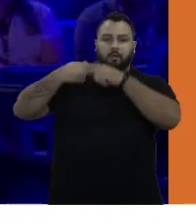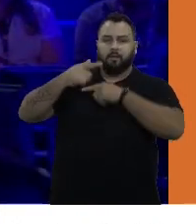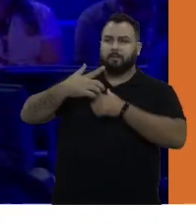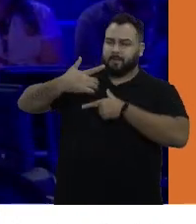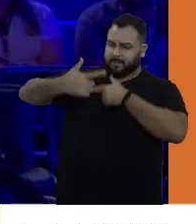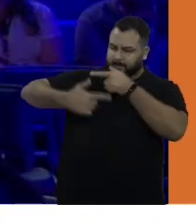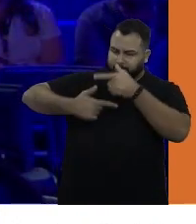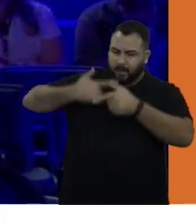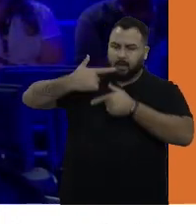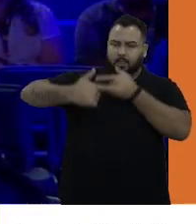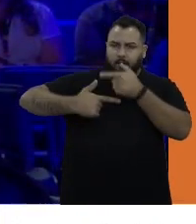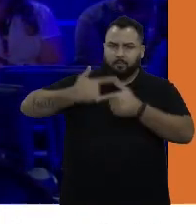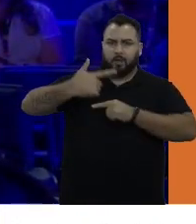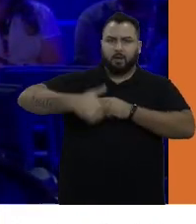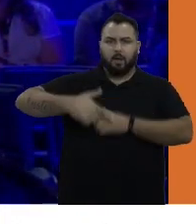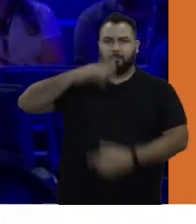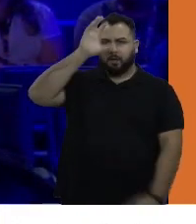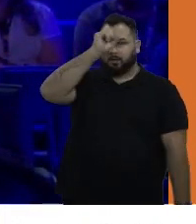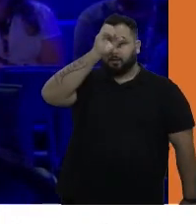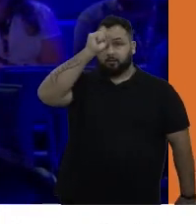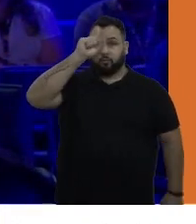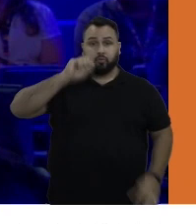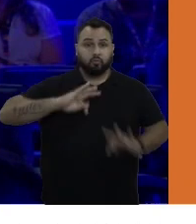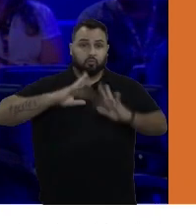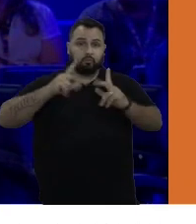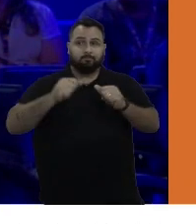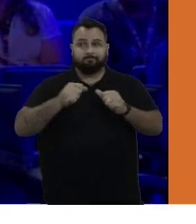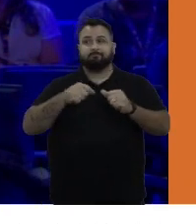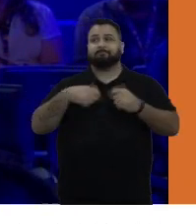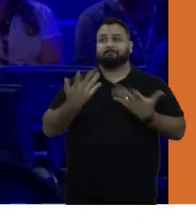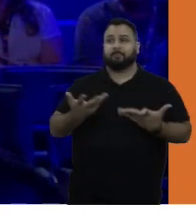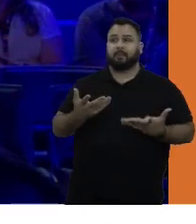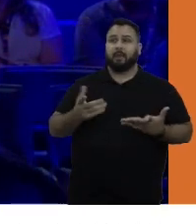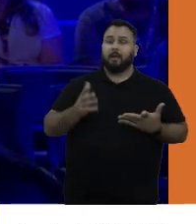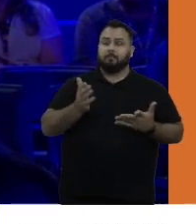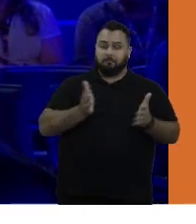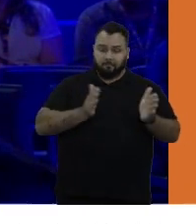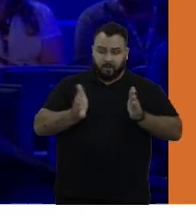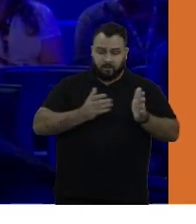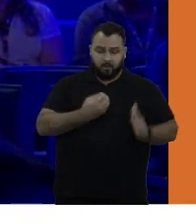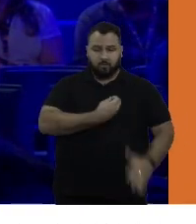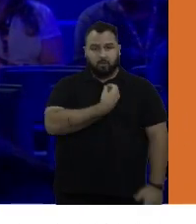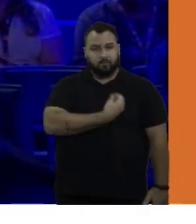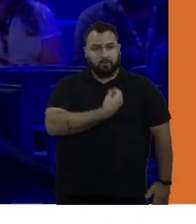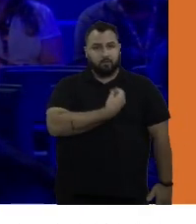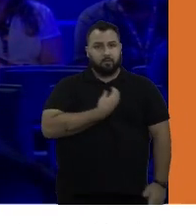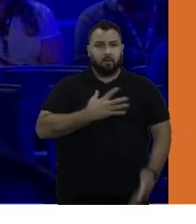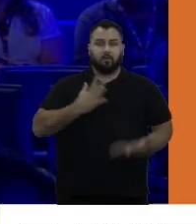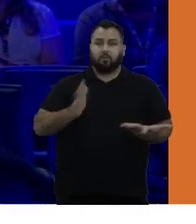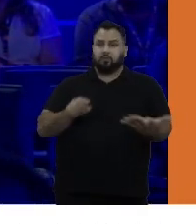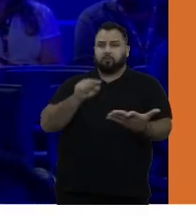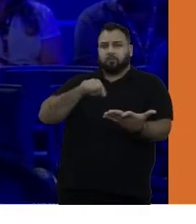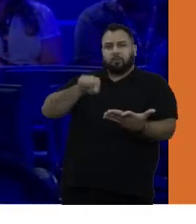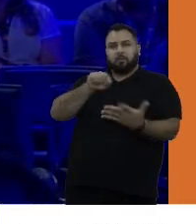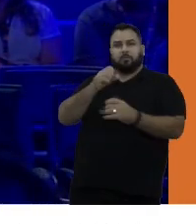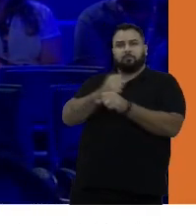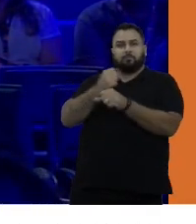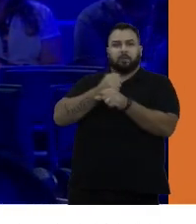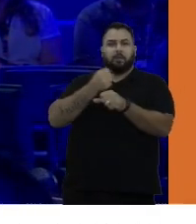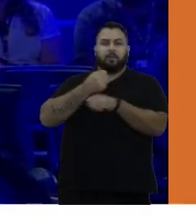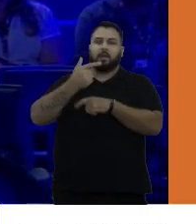vem galgando, vem aprendendo e tudo acaba sendo a parte da sua vida, da sua construção, até para você poder trabalhar de uma forma